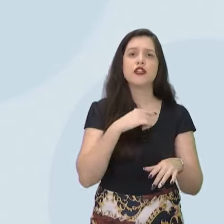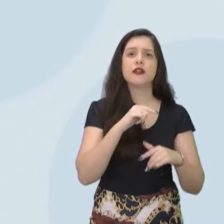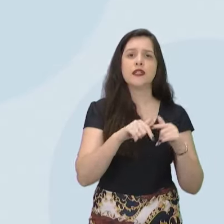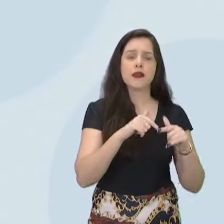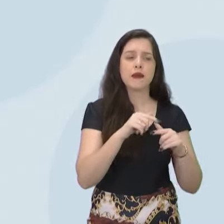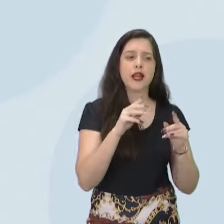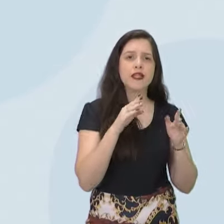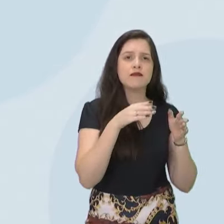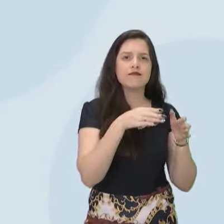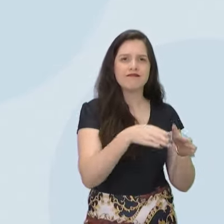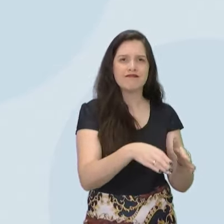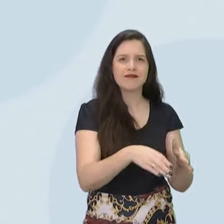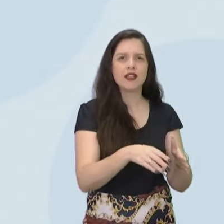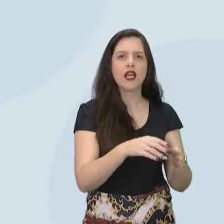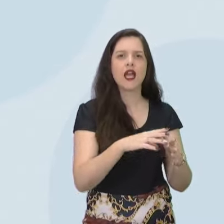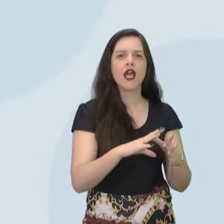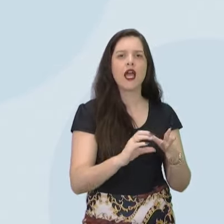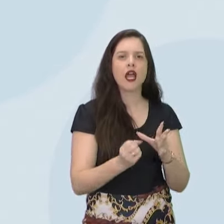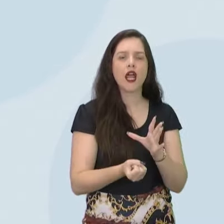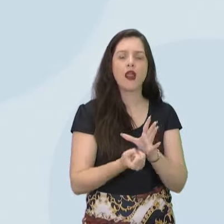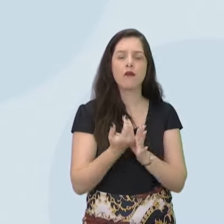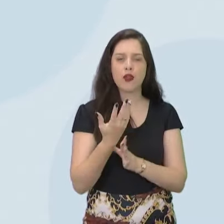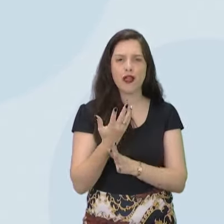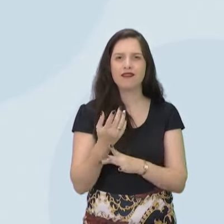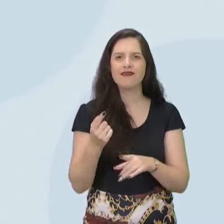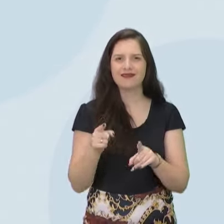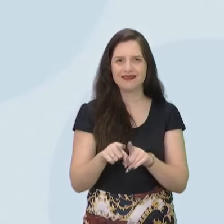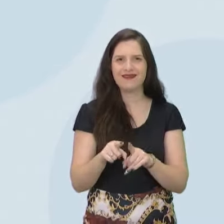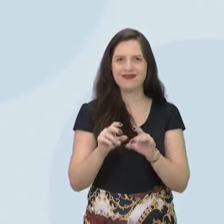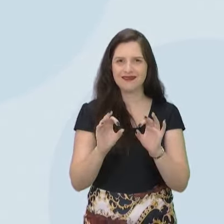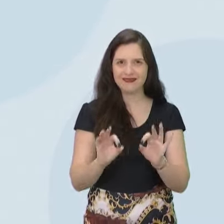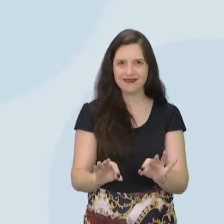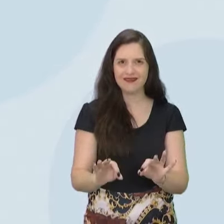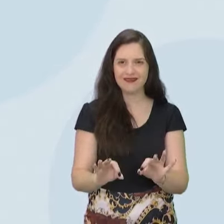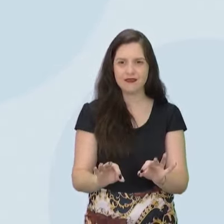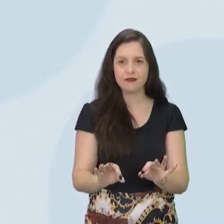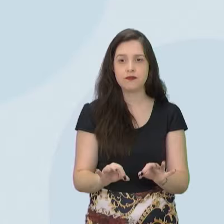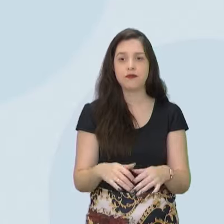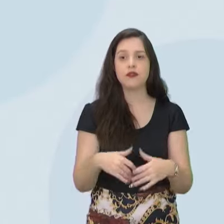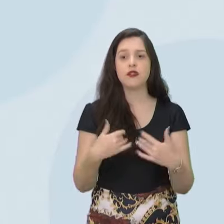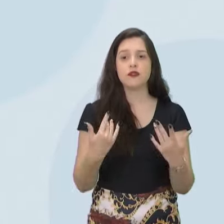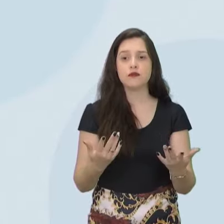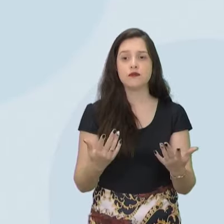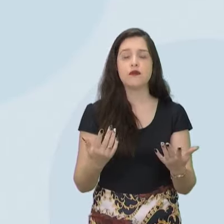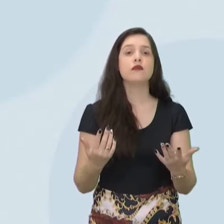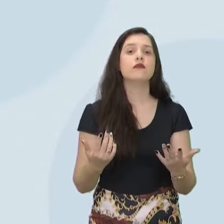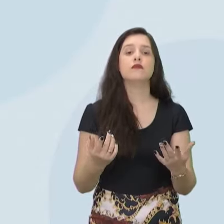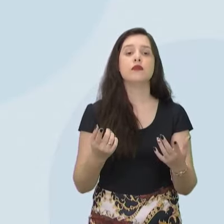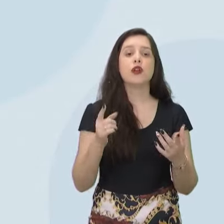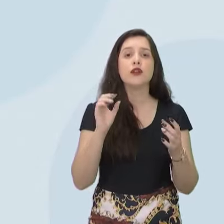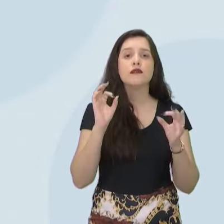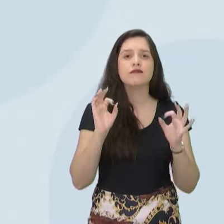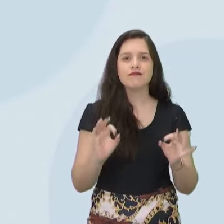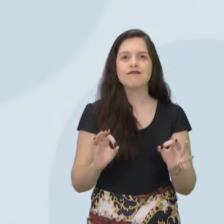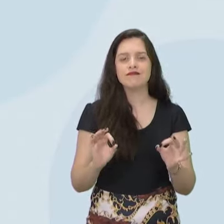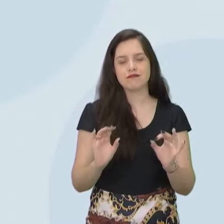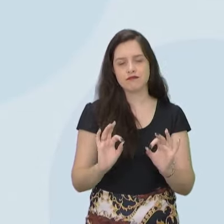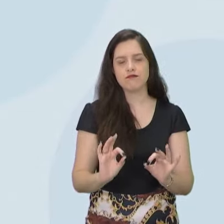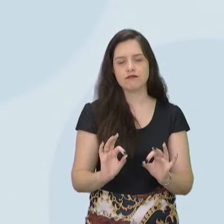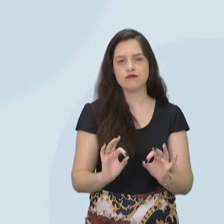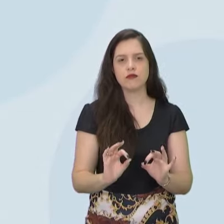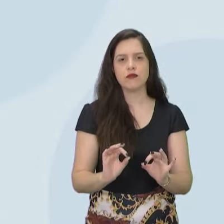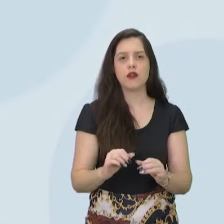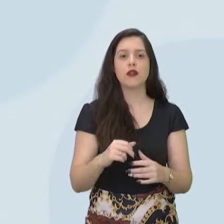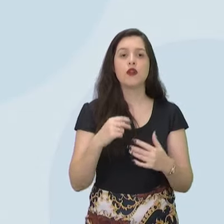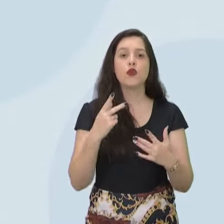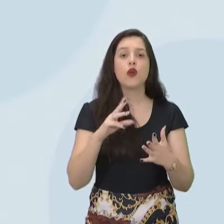situação, elaborando modelos para sua representação, certo? Então, a gente consegue ver que essa atividade relaciona diretamente isso. No